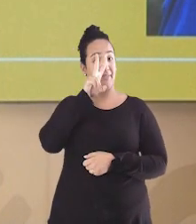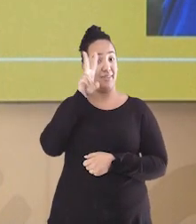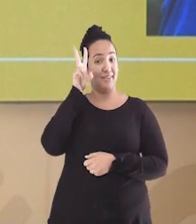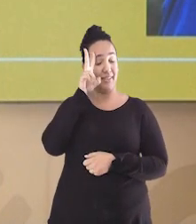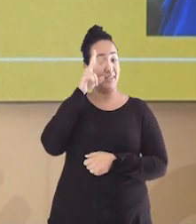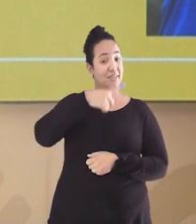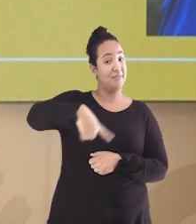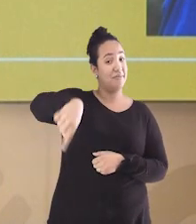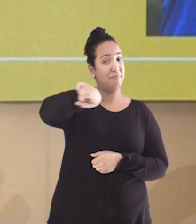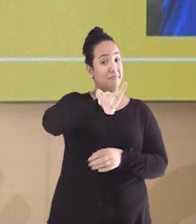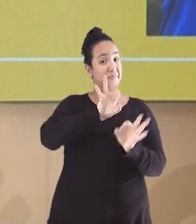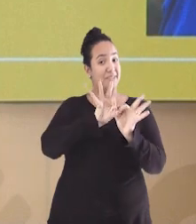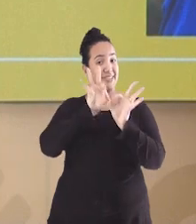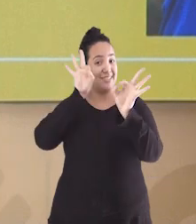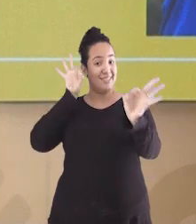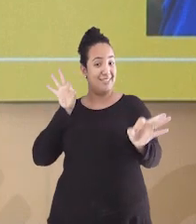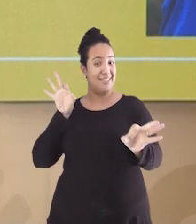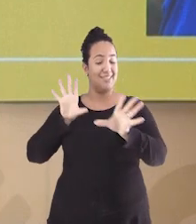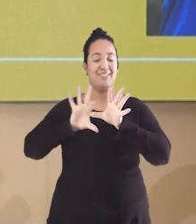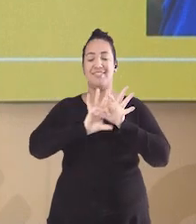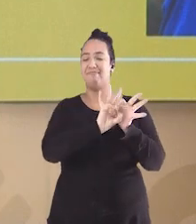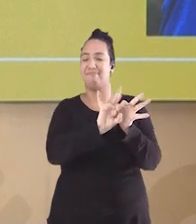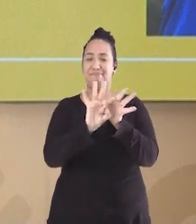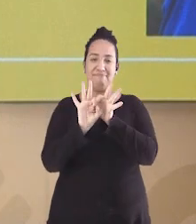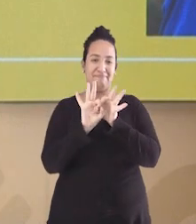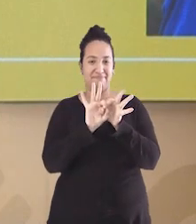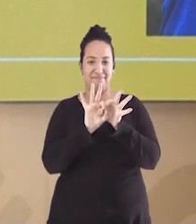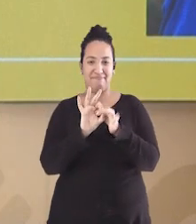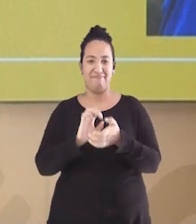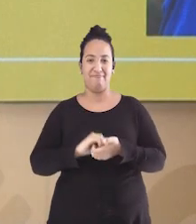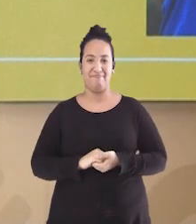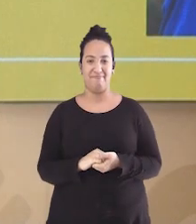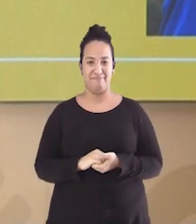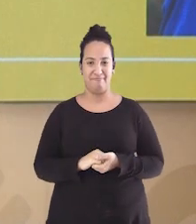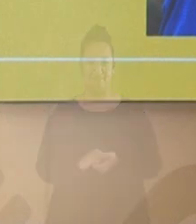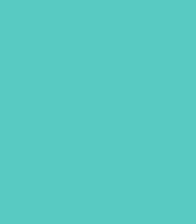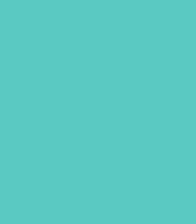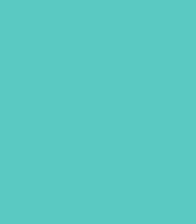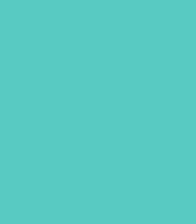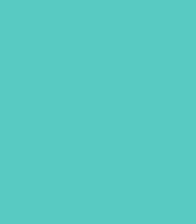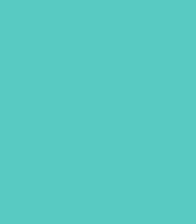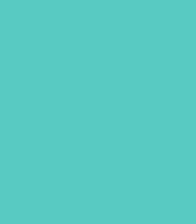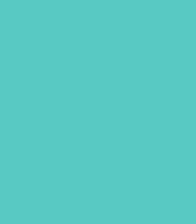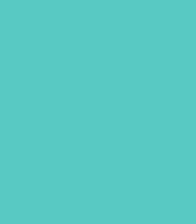não se esqueça, mesmo distantes, estamos juntos.